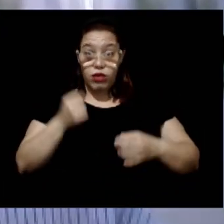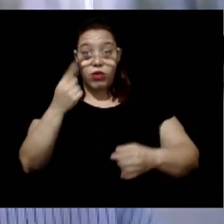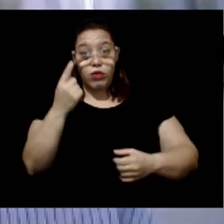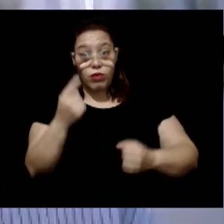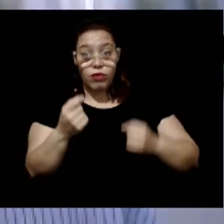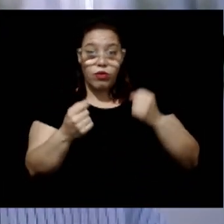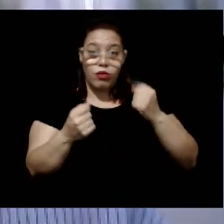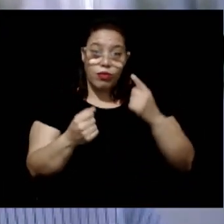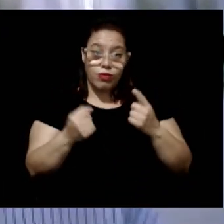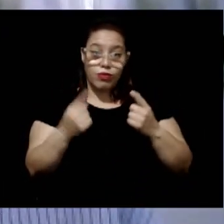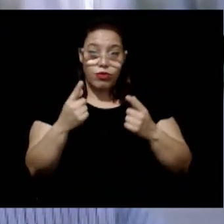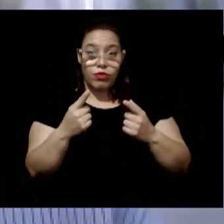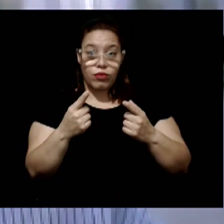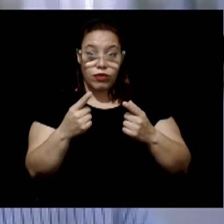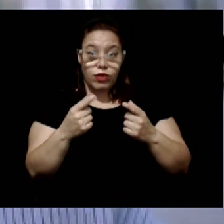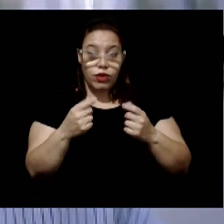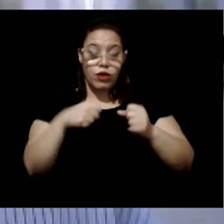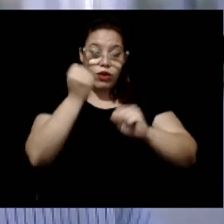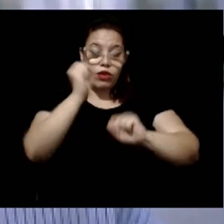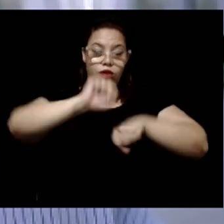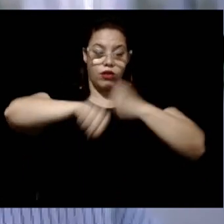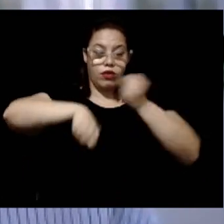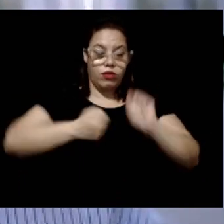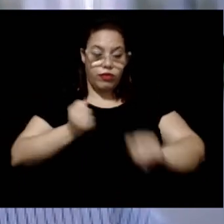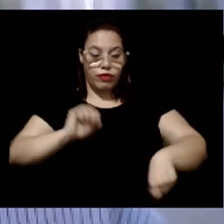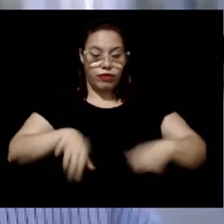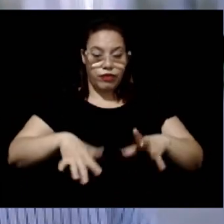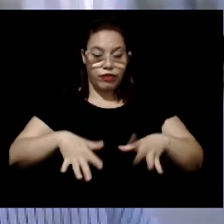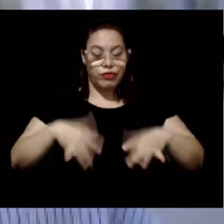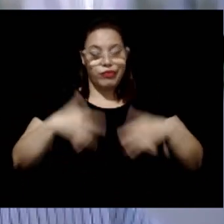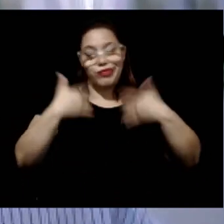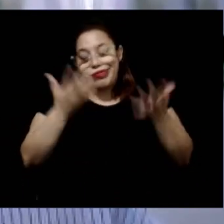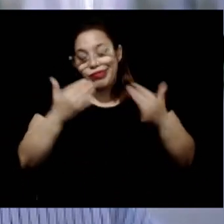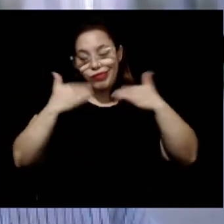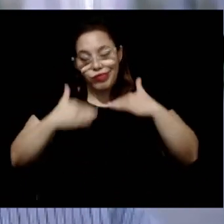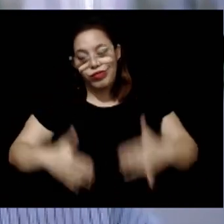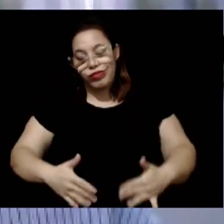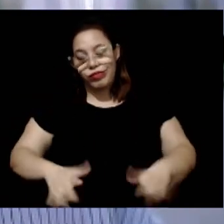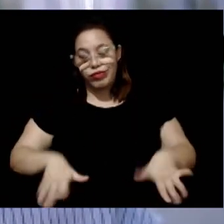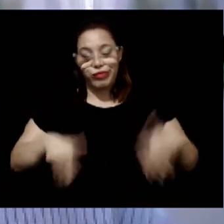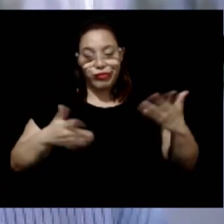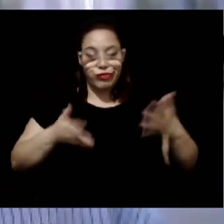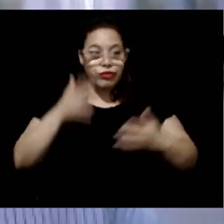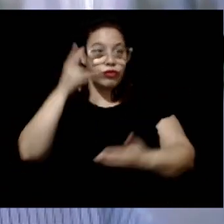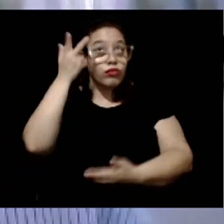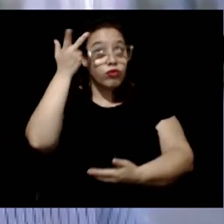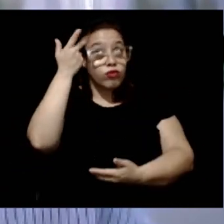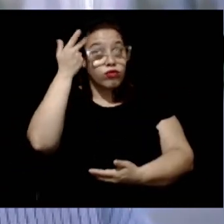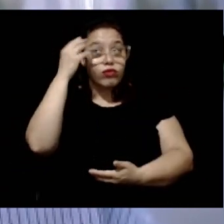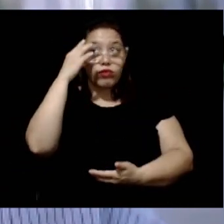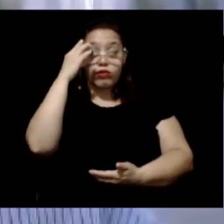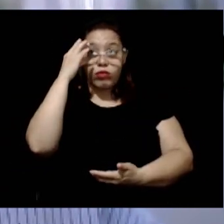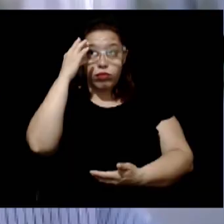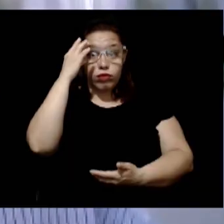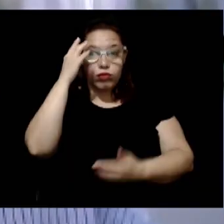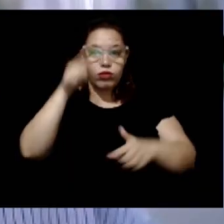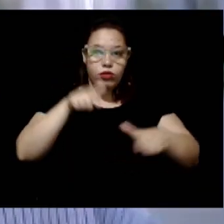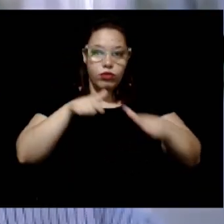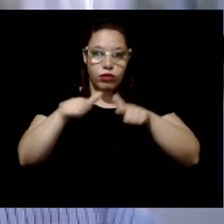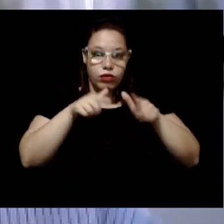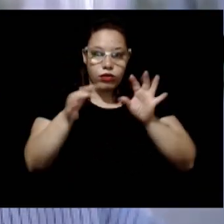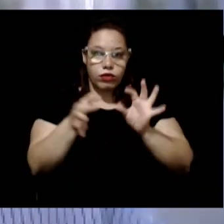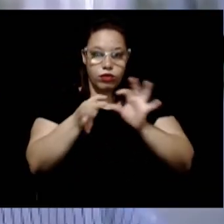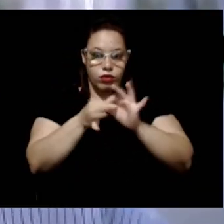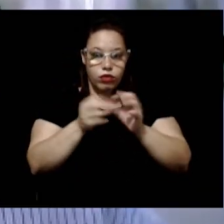aparelho locomotor também afetam outros órgãos. Então, é muito comum a gente trabalhar junto com outros